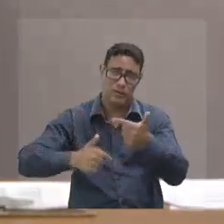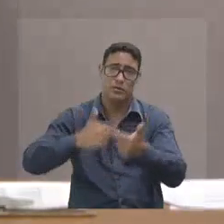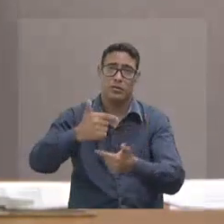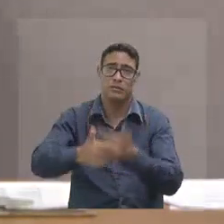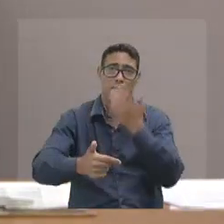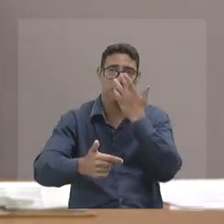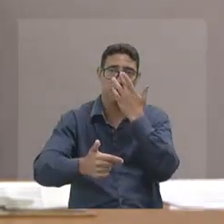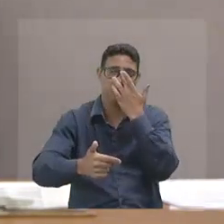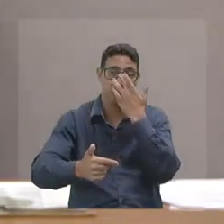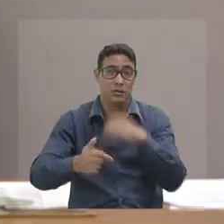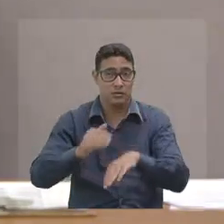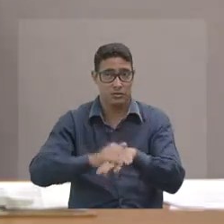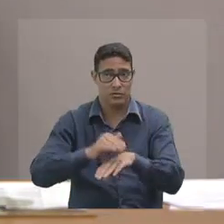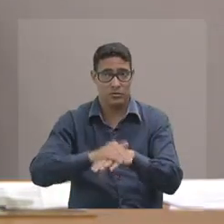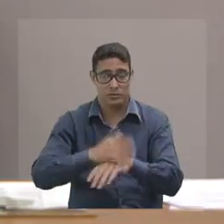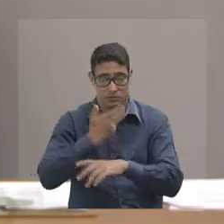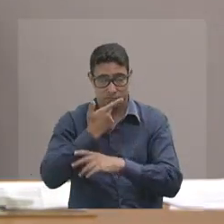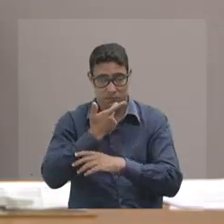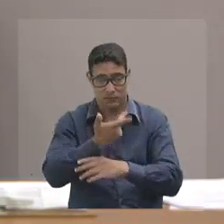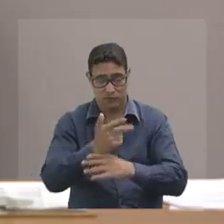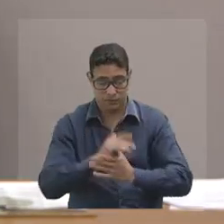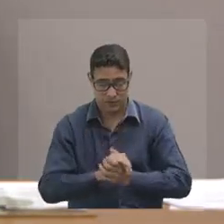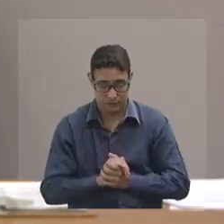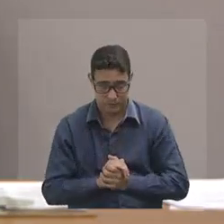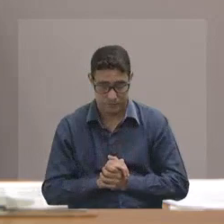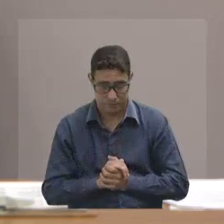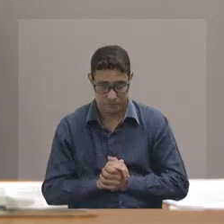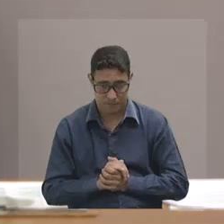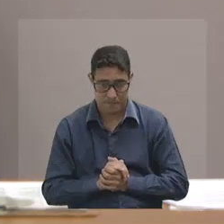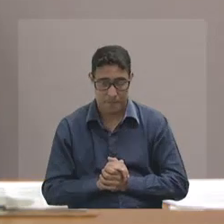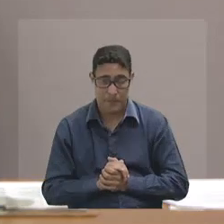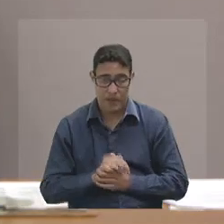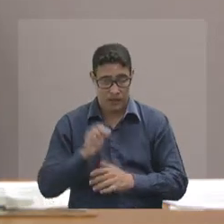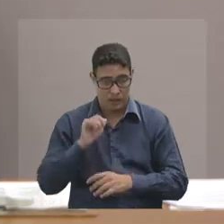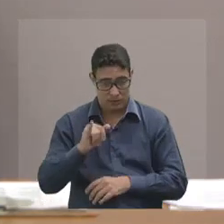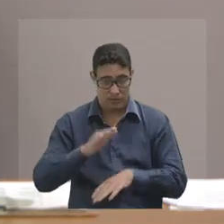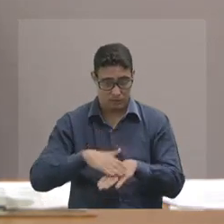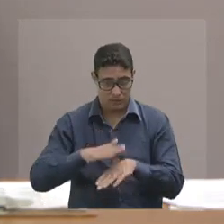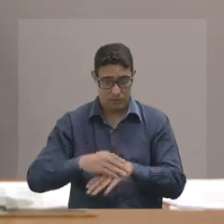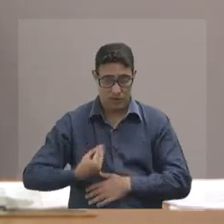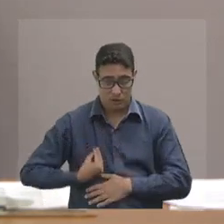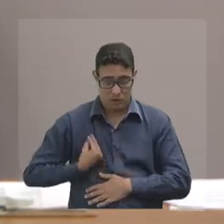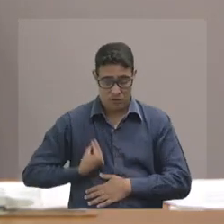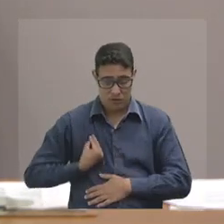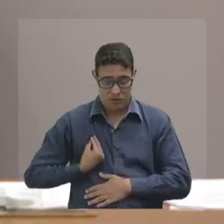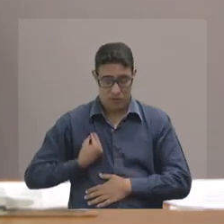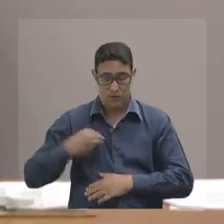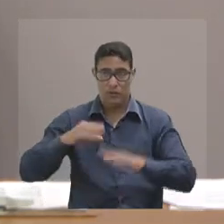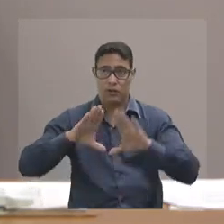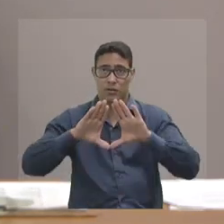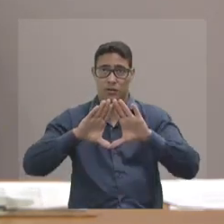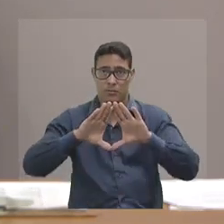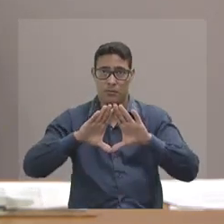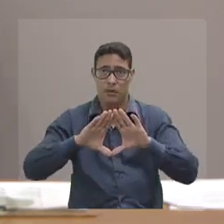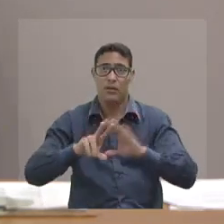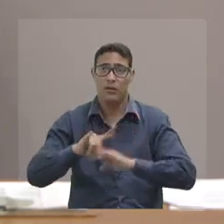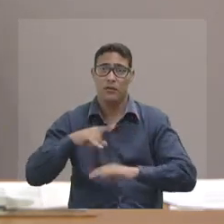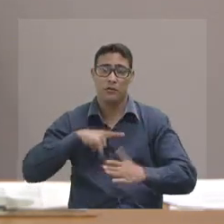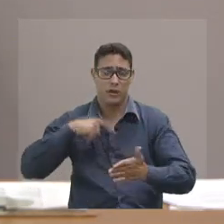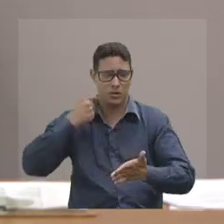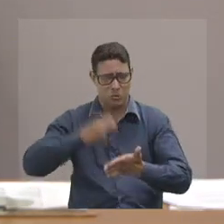eu quero dizer que por de minha parte enquanto eu estiver nessa Assembleia Legislativa eu vou estar aqui lutando